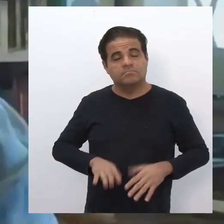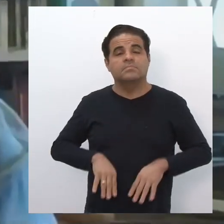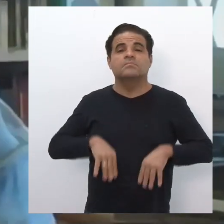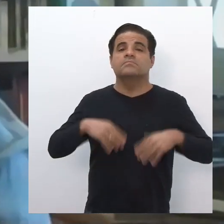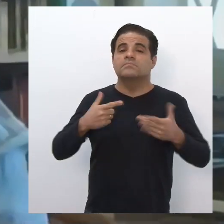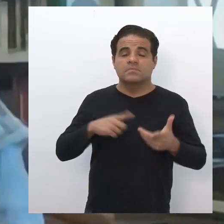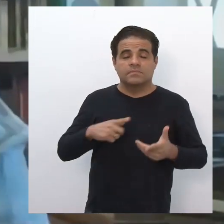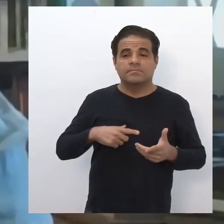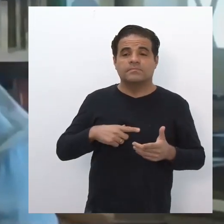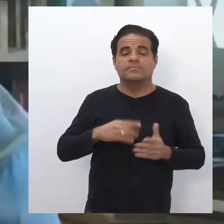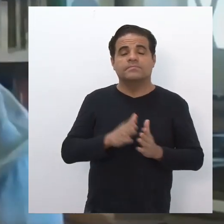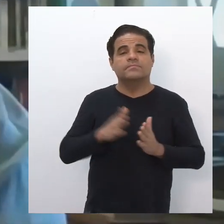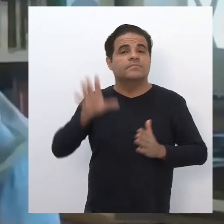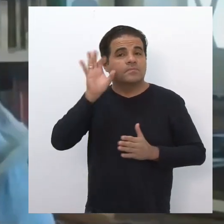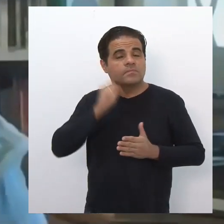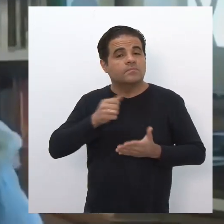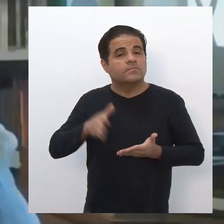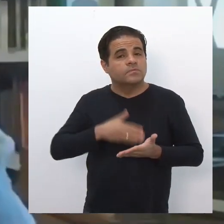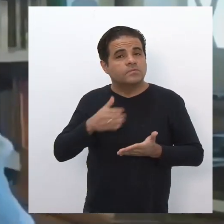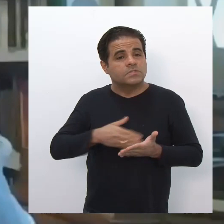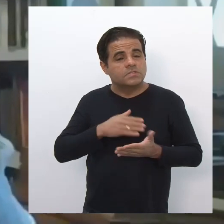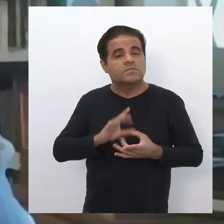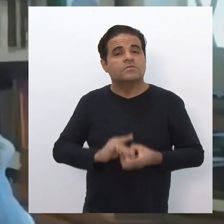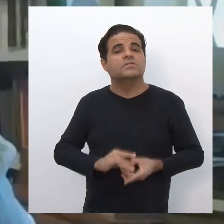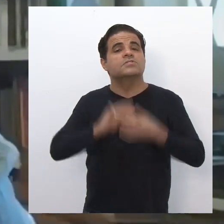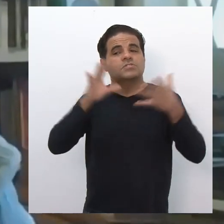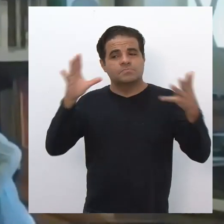E existem audiolivros disponíveis